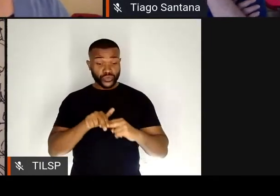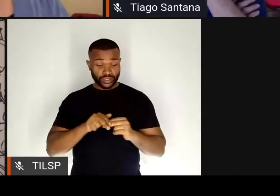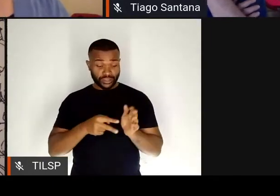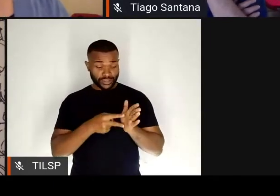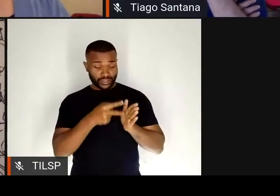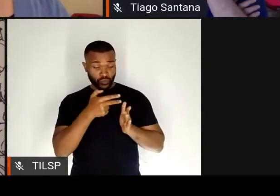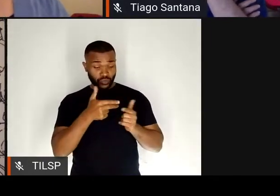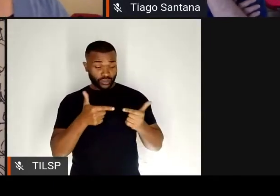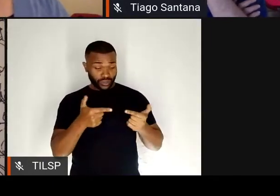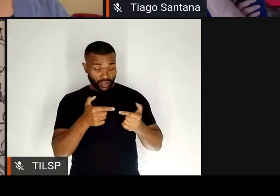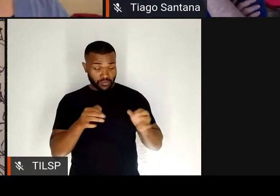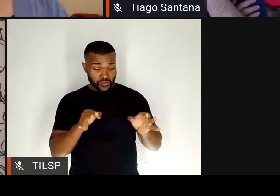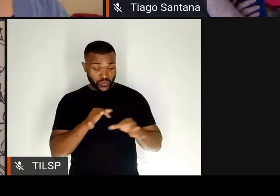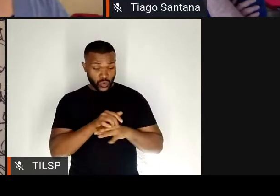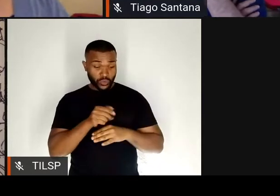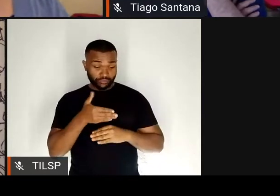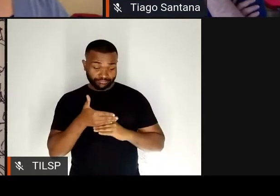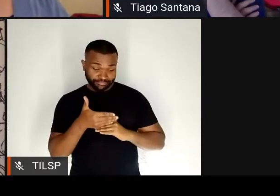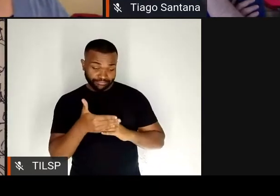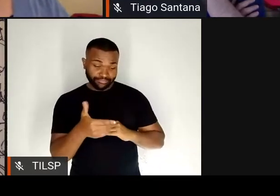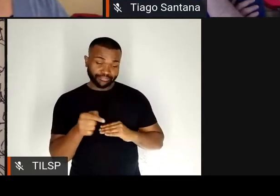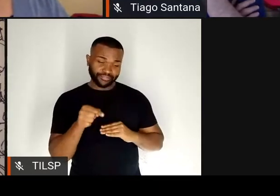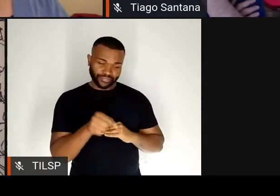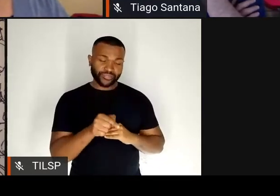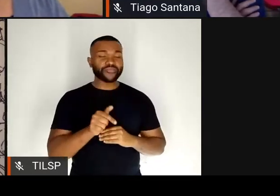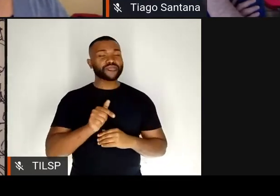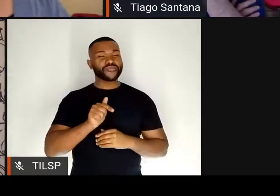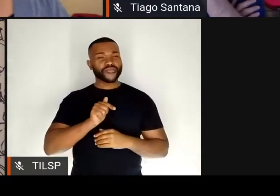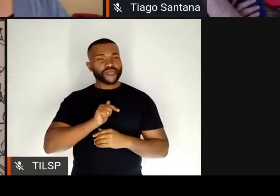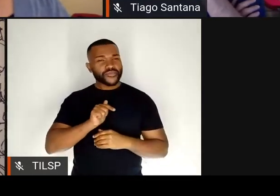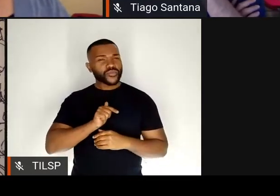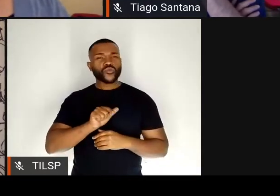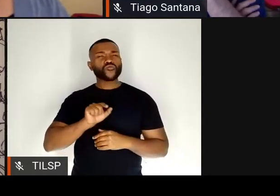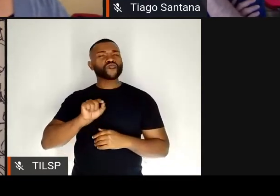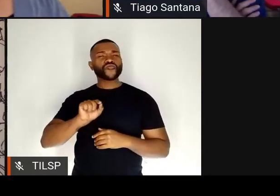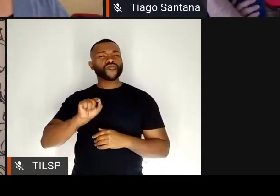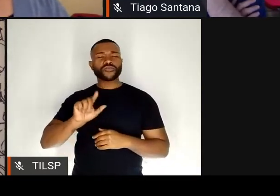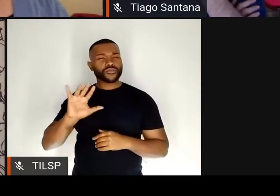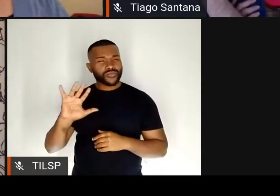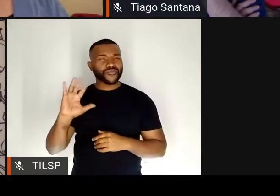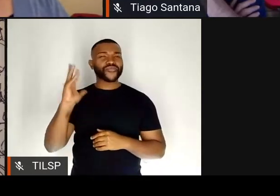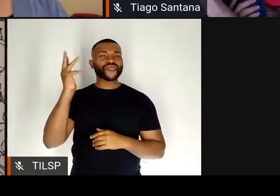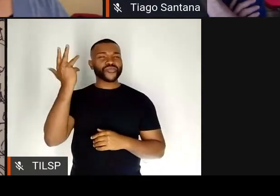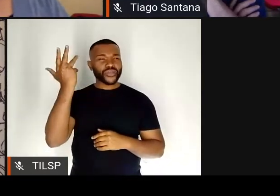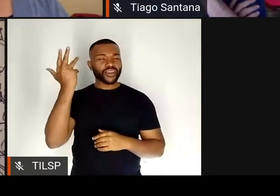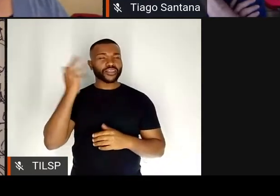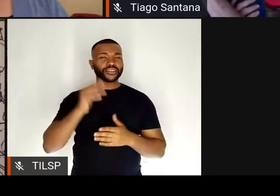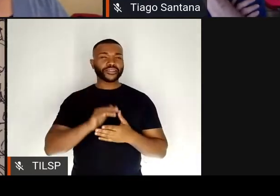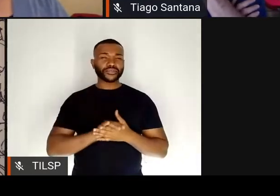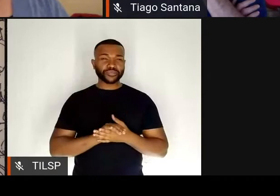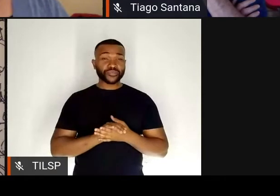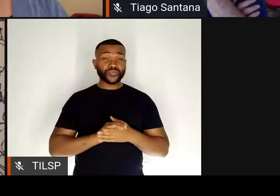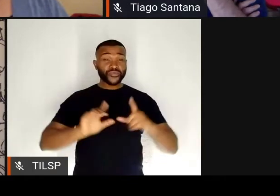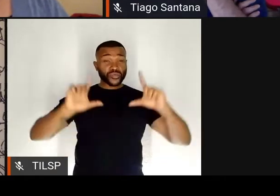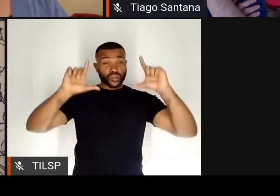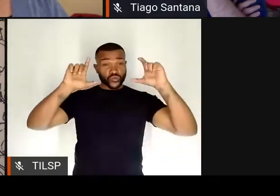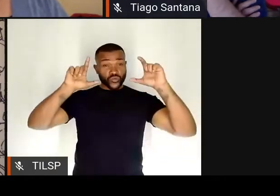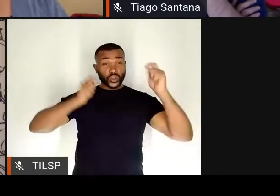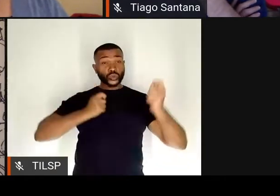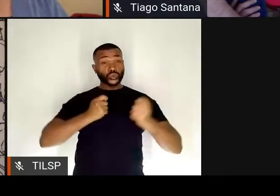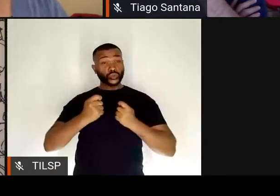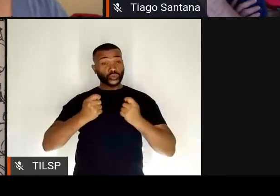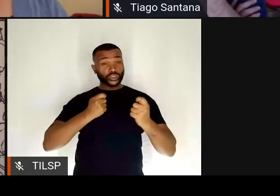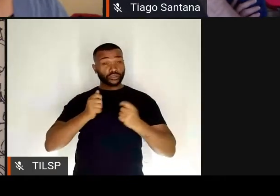Guerra. E daí é quando existe essa explosão do fotojornalismo trazido